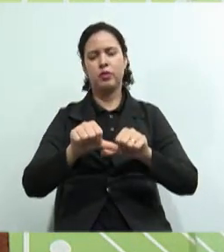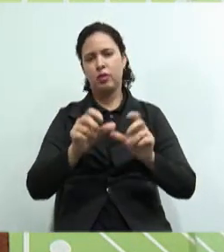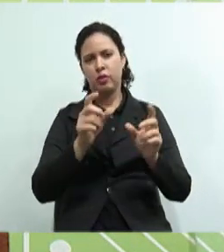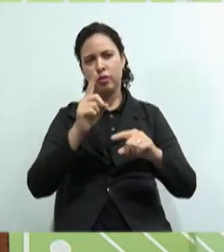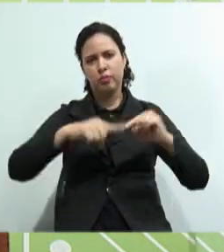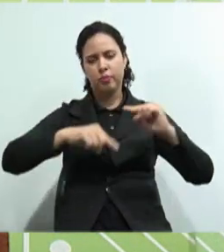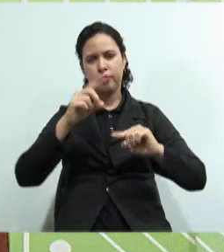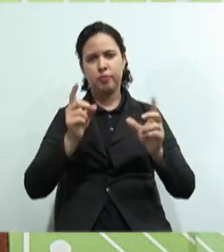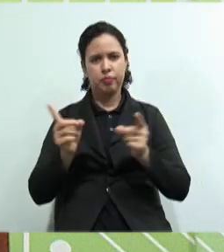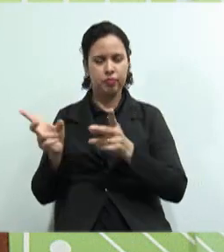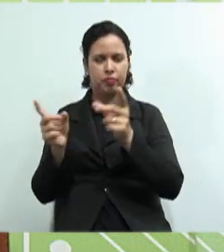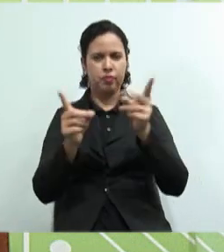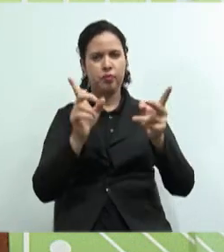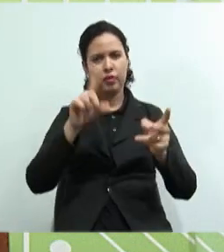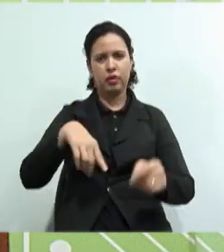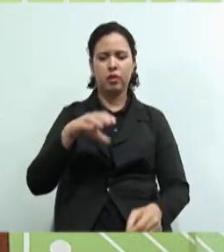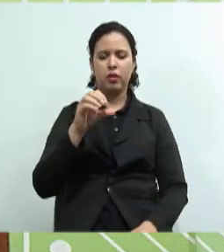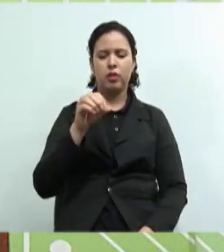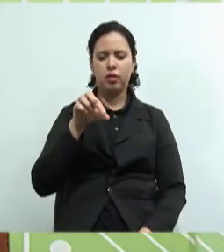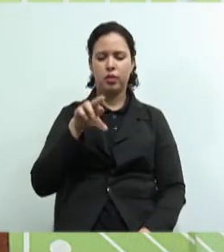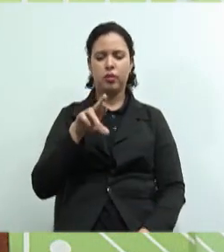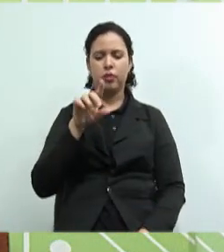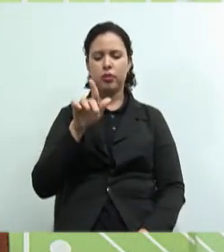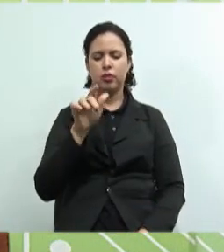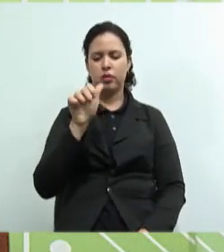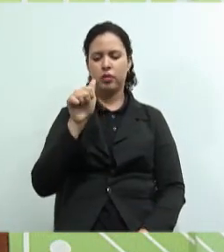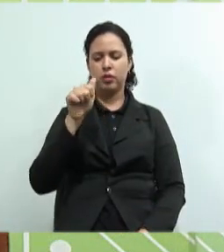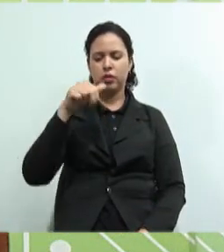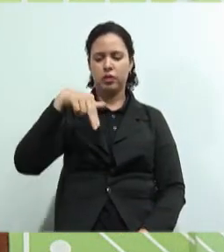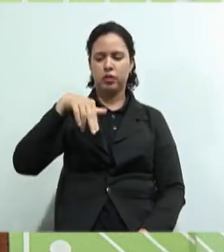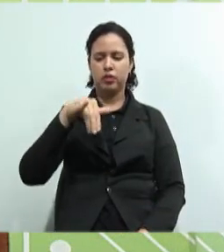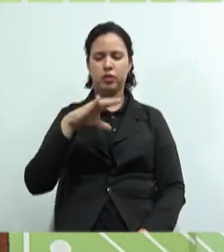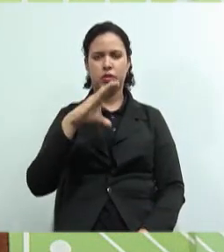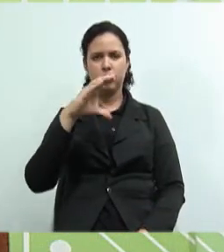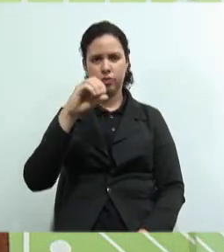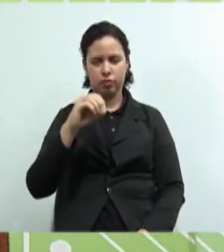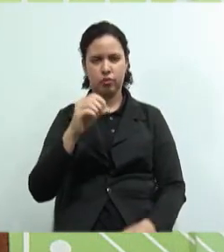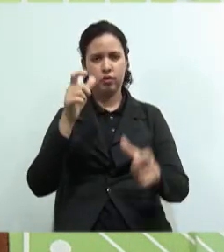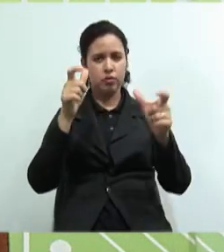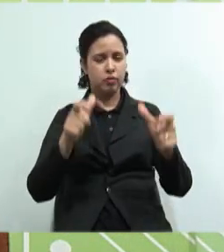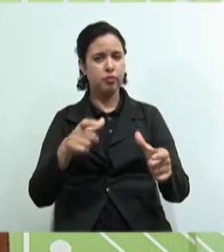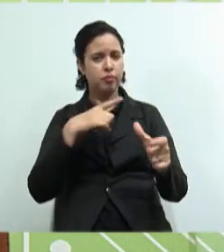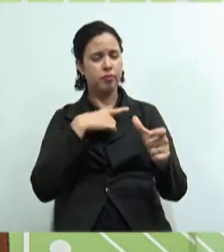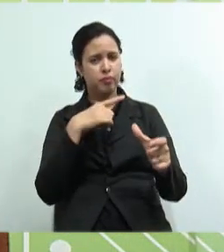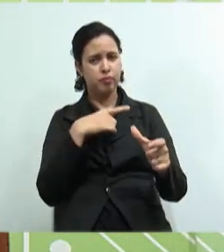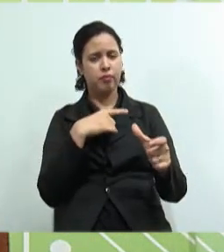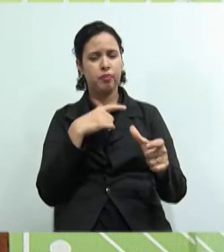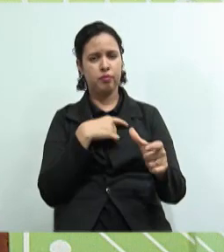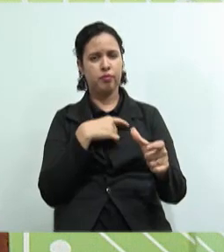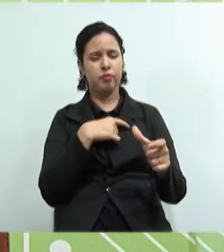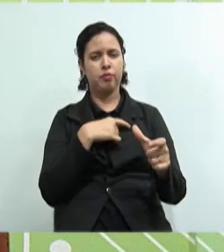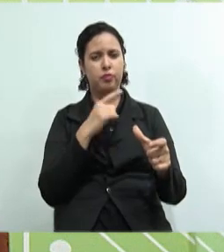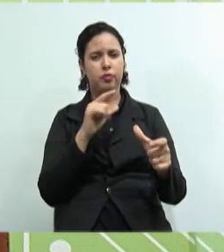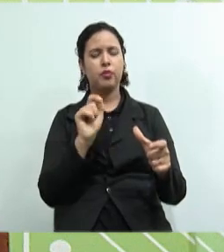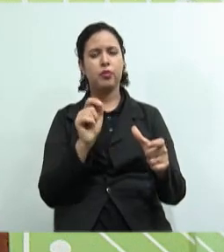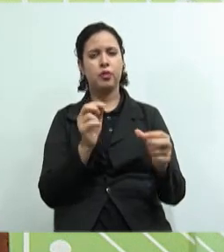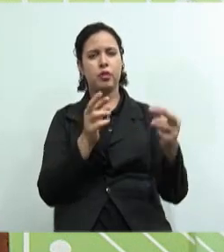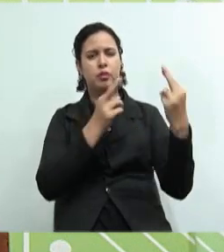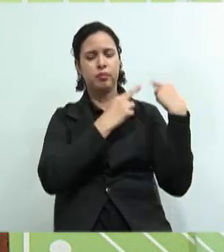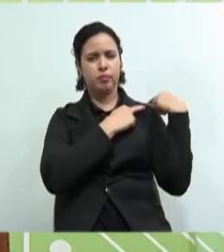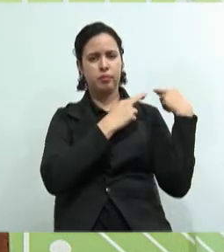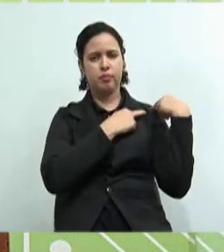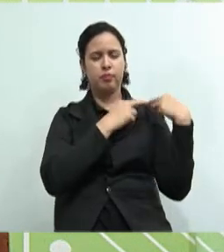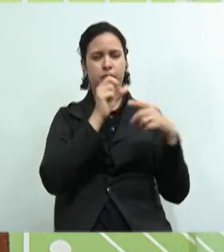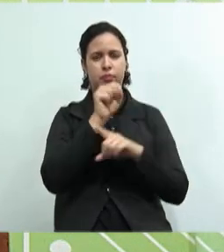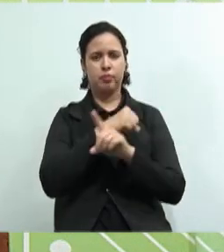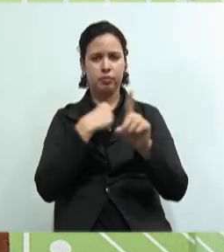orgânicos, os produtos são adquiridos de lugares que têm responsabilidade social. Vocês já podem ter ouvido falar talvez da Amazon, que também é uma